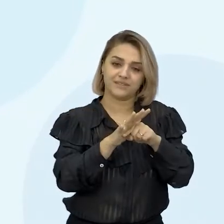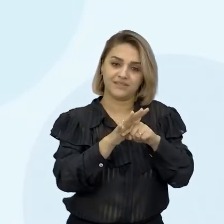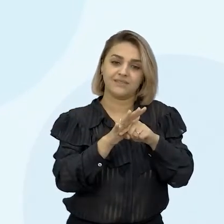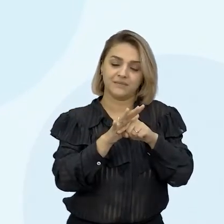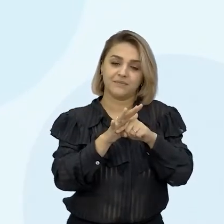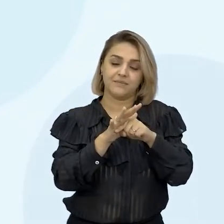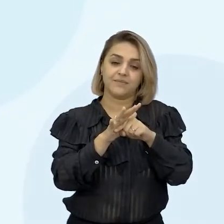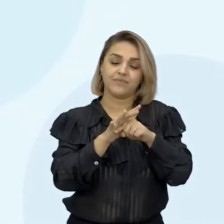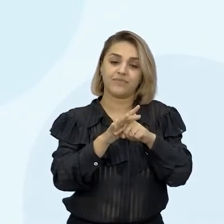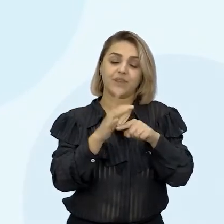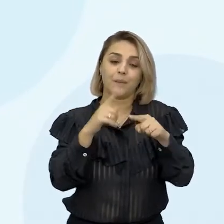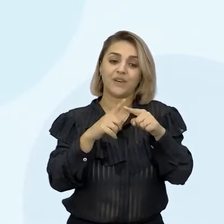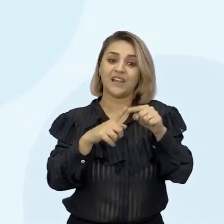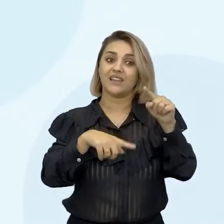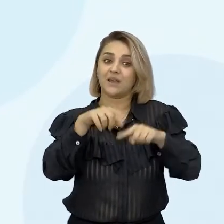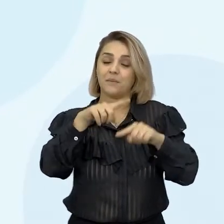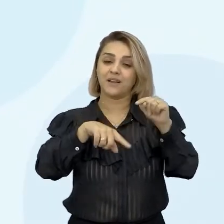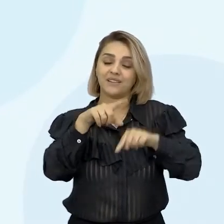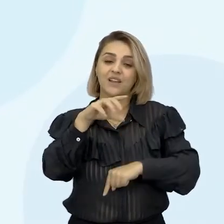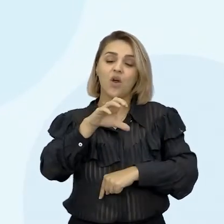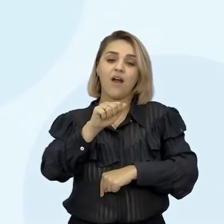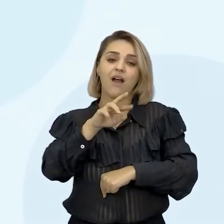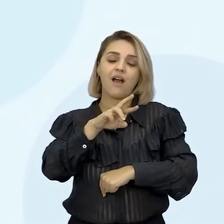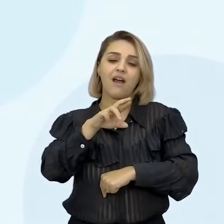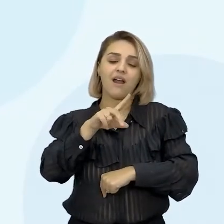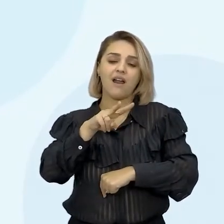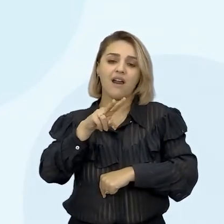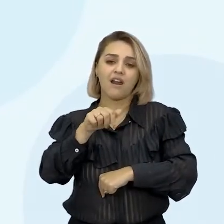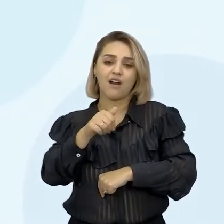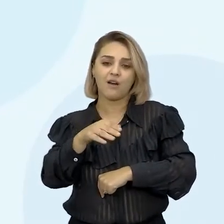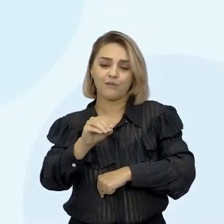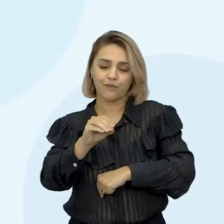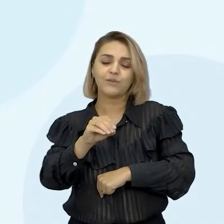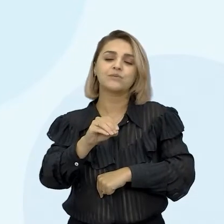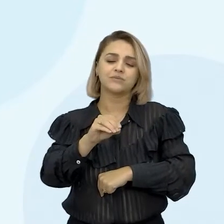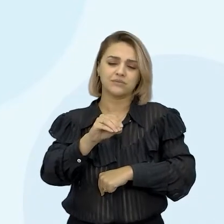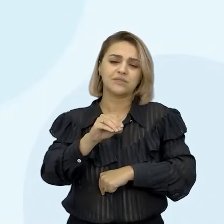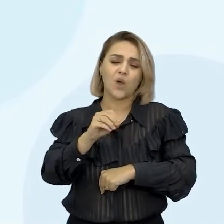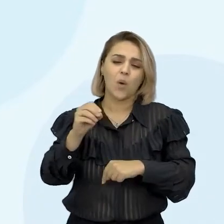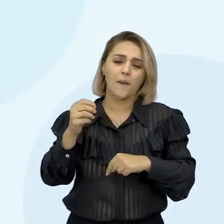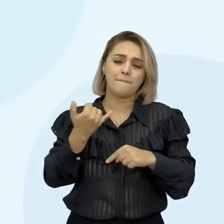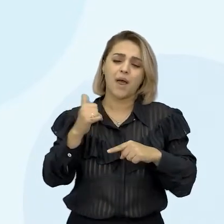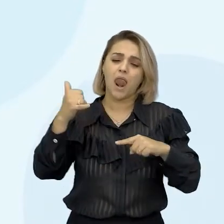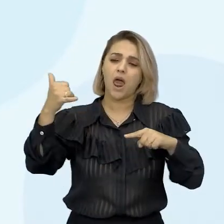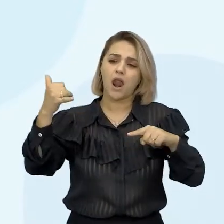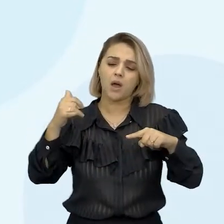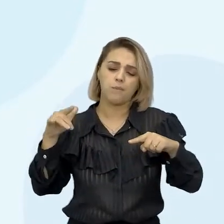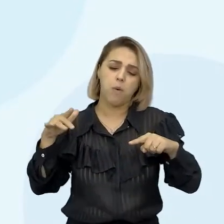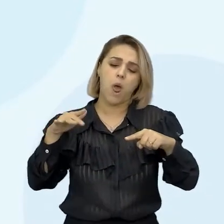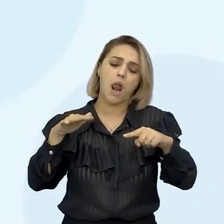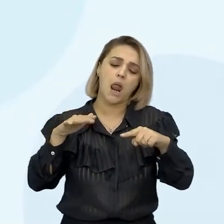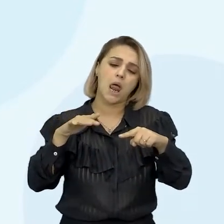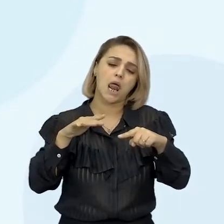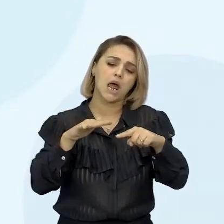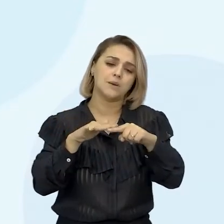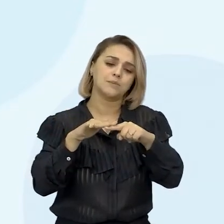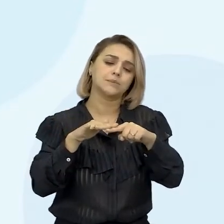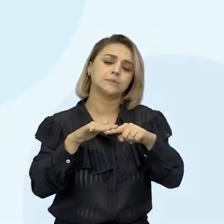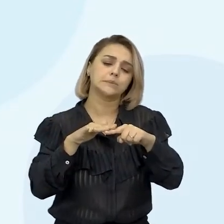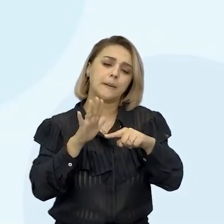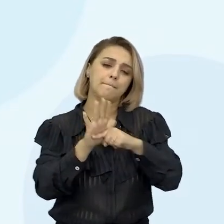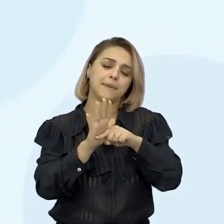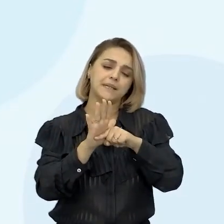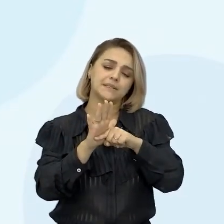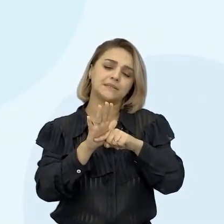resistiva o que que é o carvão Quem são os elétrons vão dar uma brecada ali corrente elétrica vai dar uma acalmada